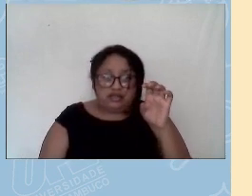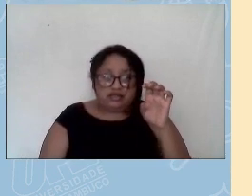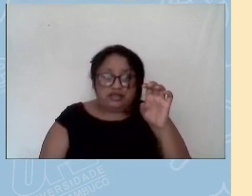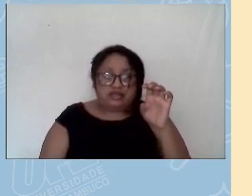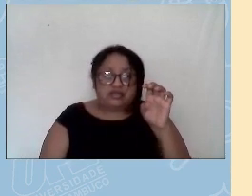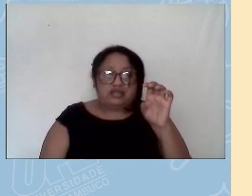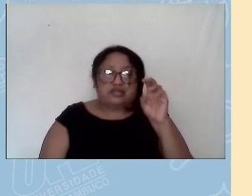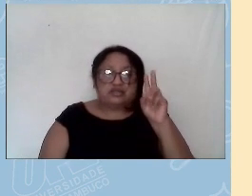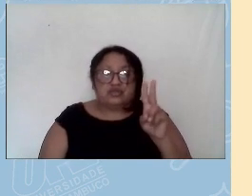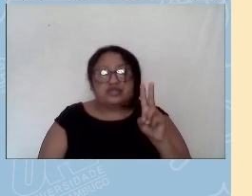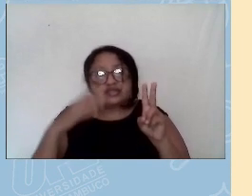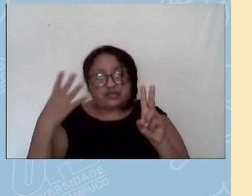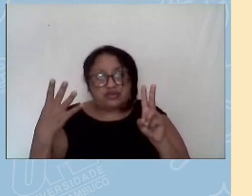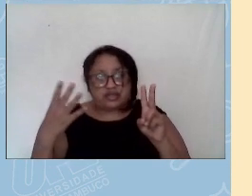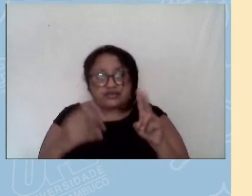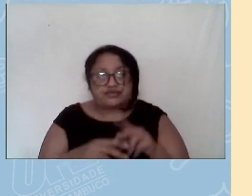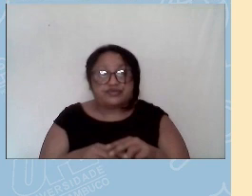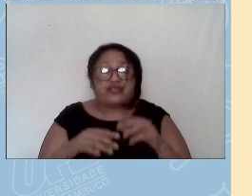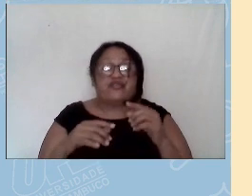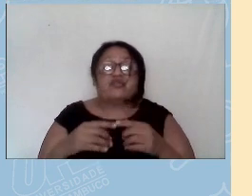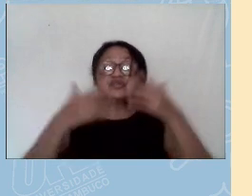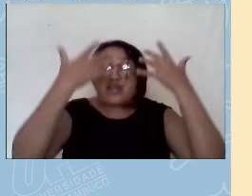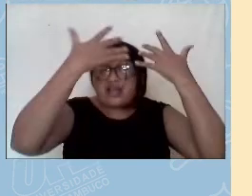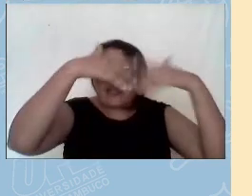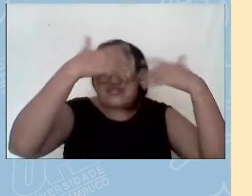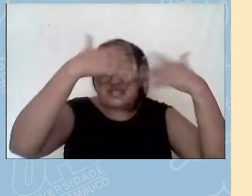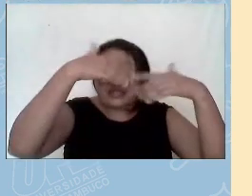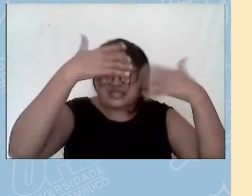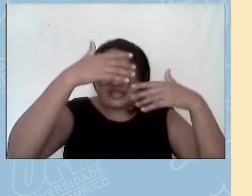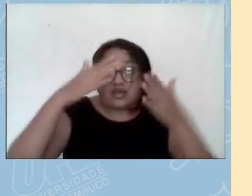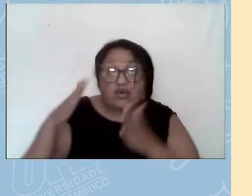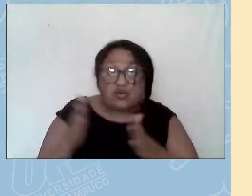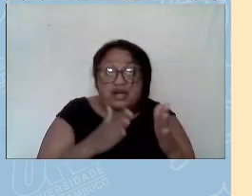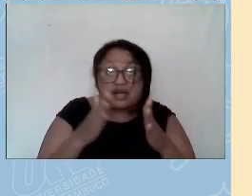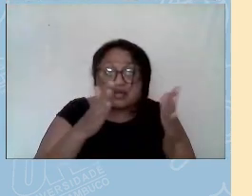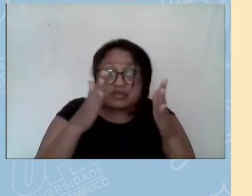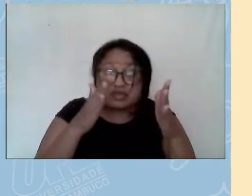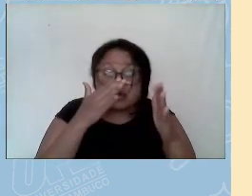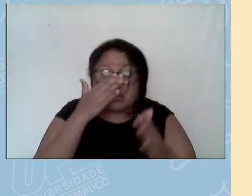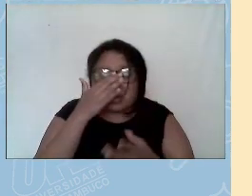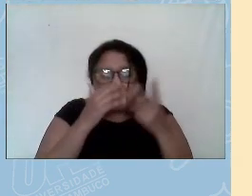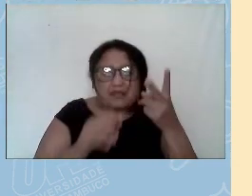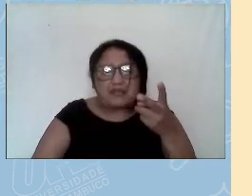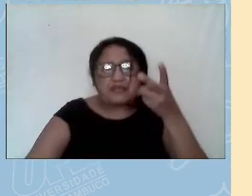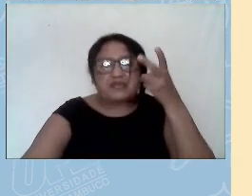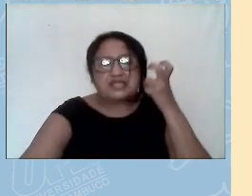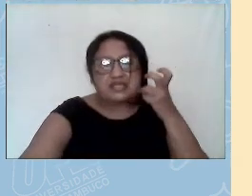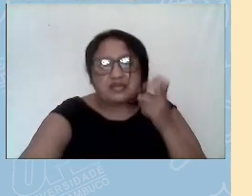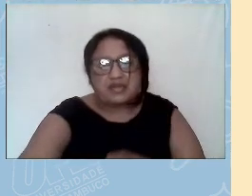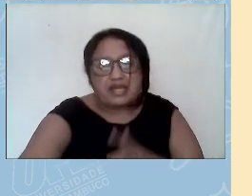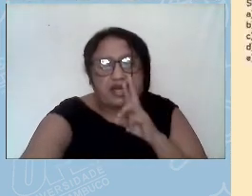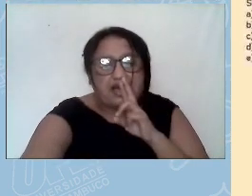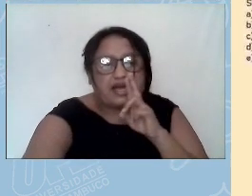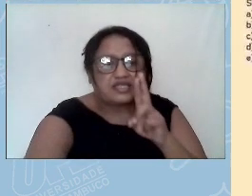sobre o caminho para identificar a resposta correta nesta questão